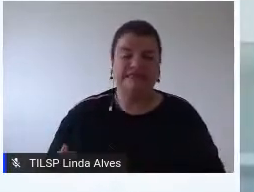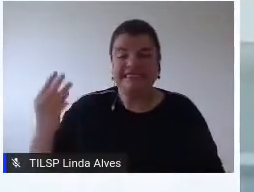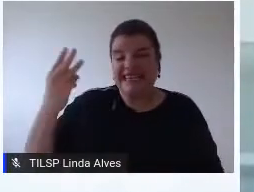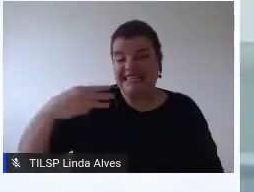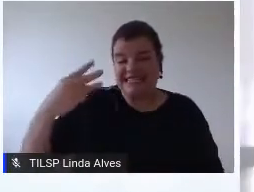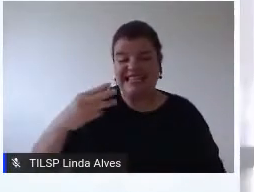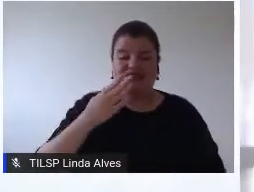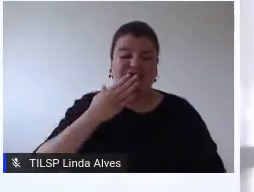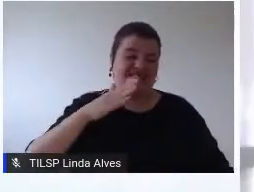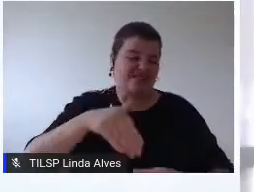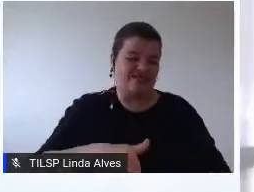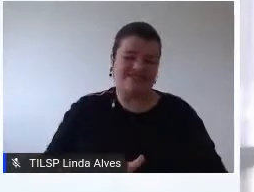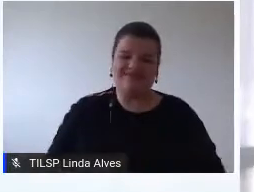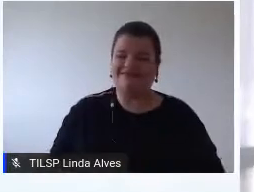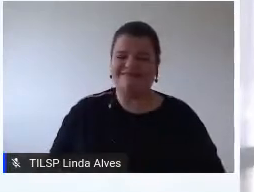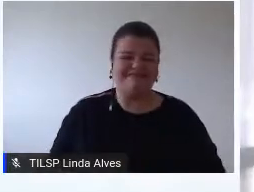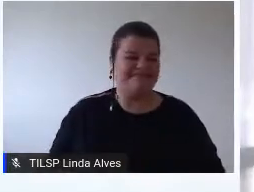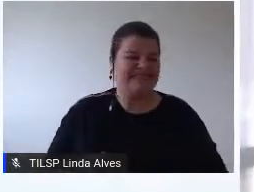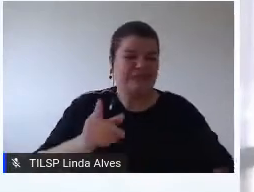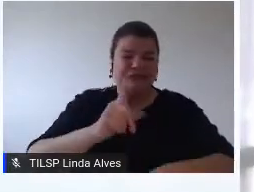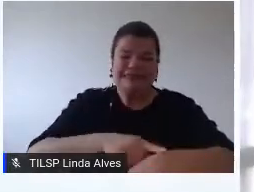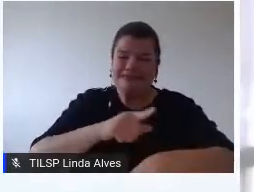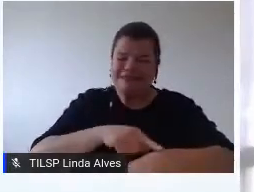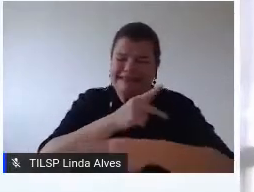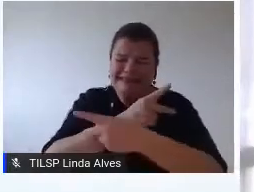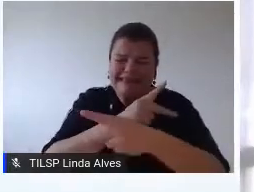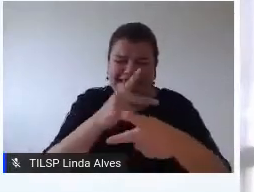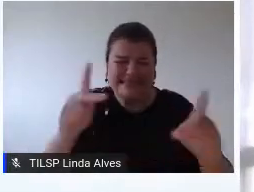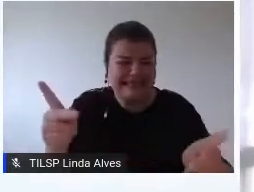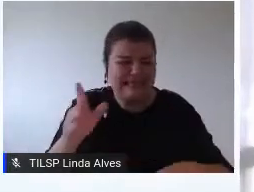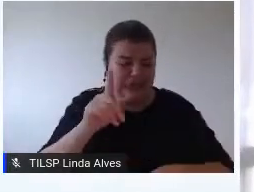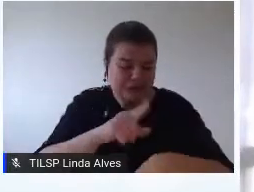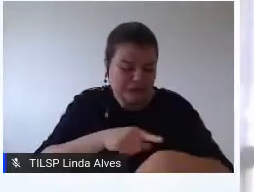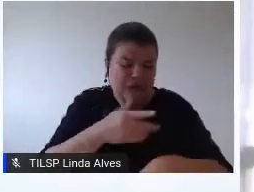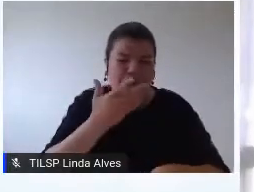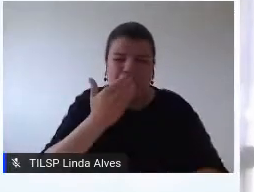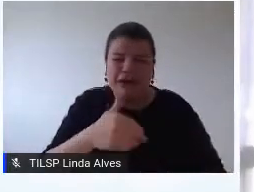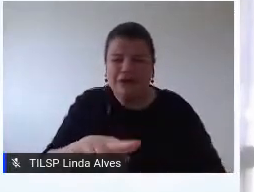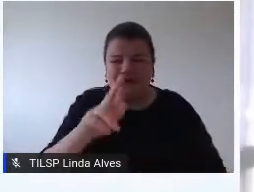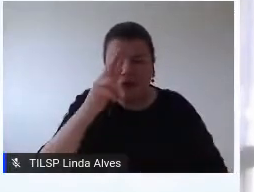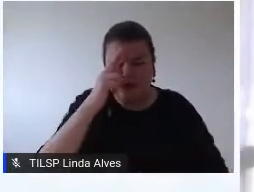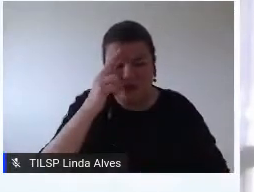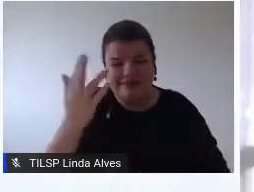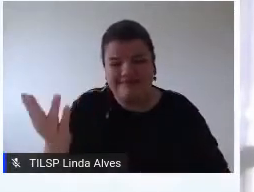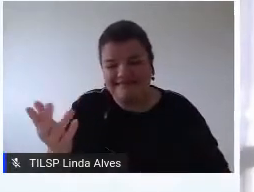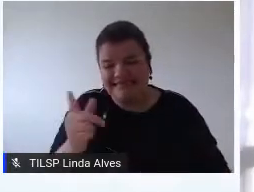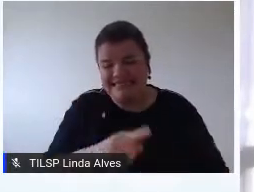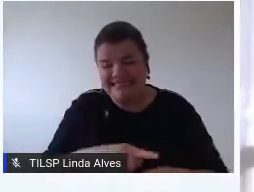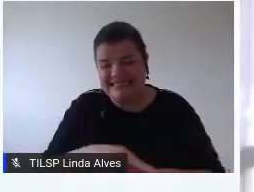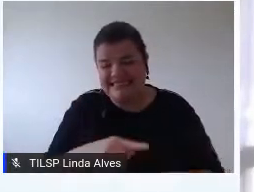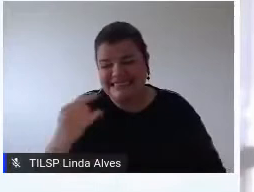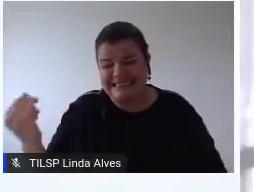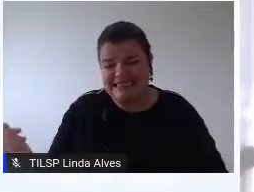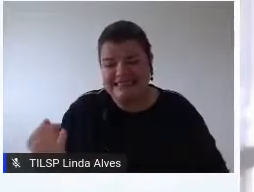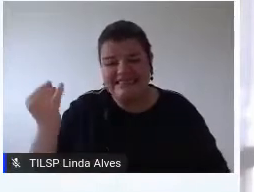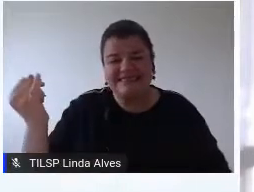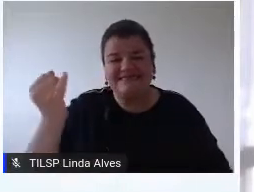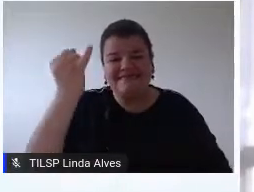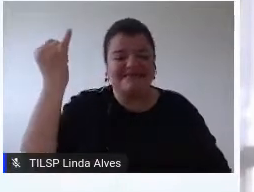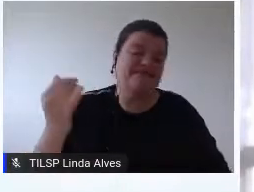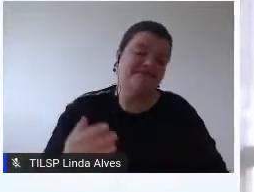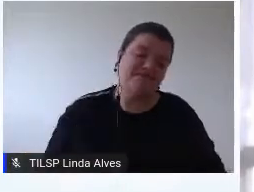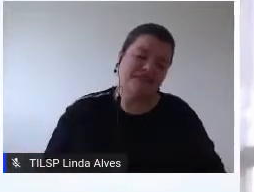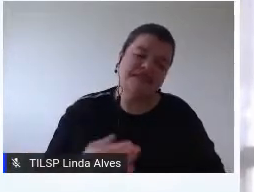tem a menor chance. Eu agradeço o seu tempo, né, seu horário de almoço, mas é sempre muito importante. Sua participação aqui é